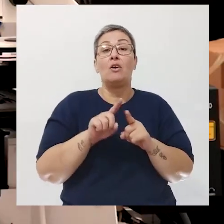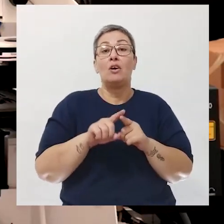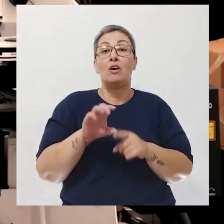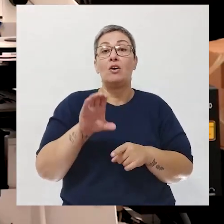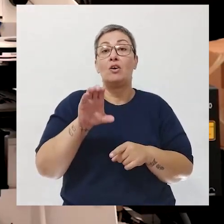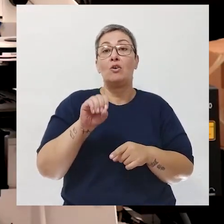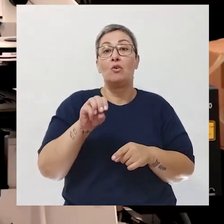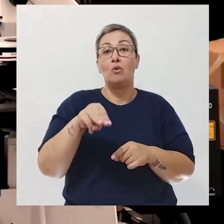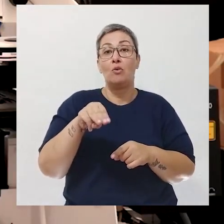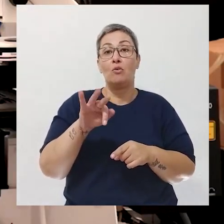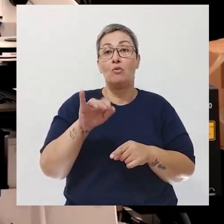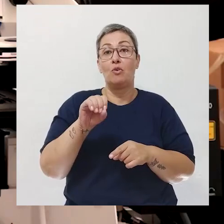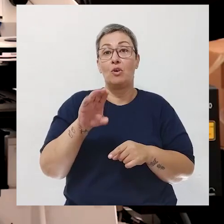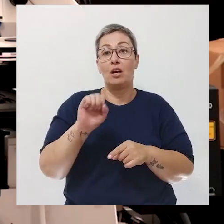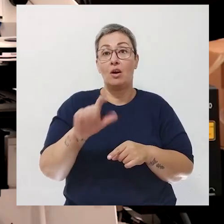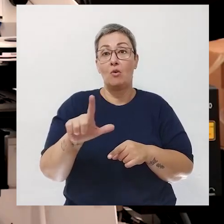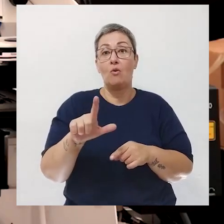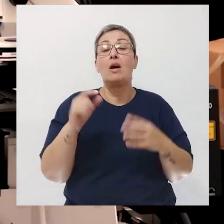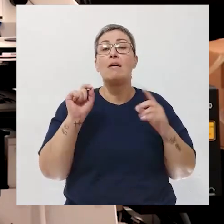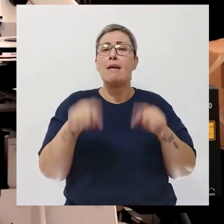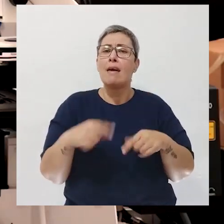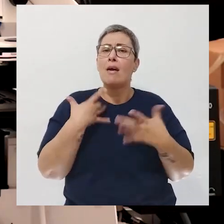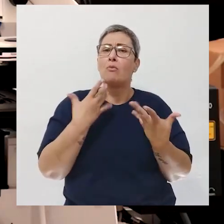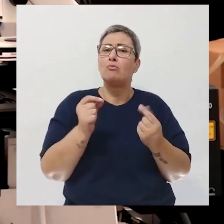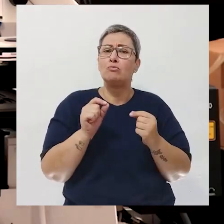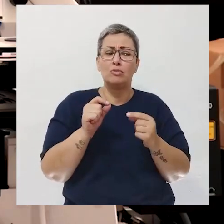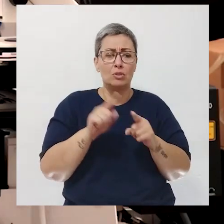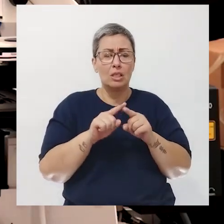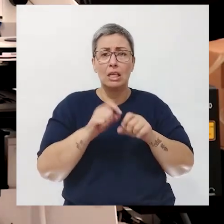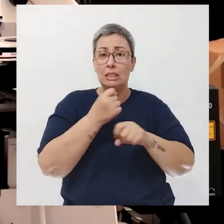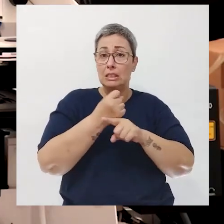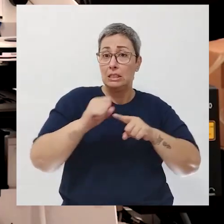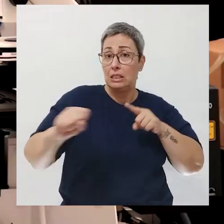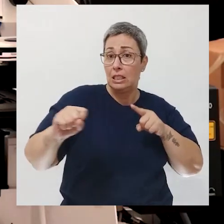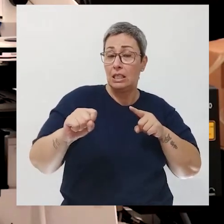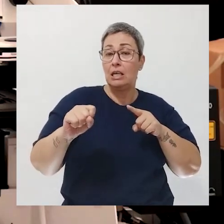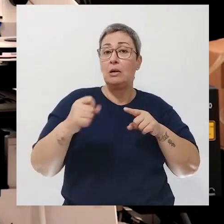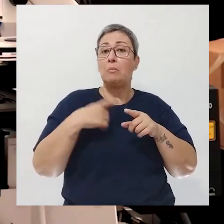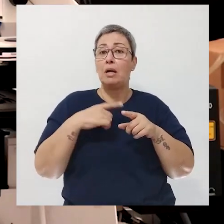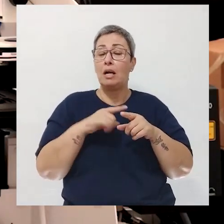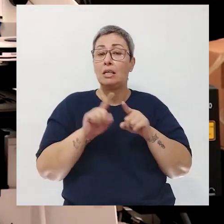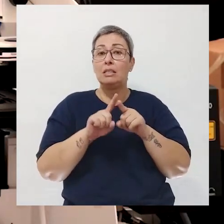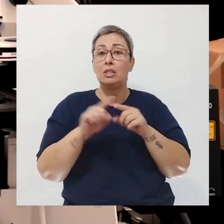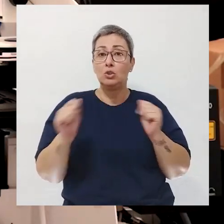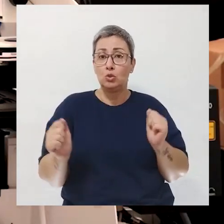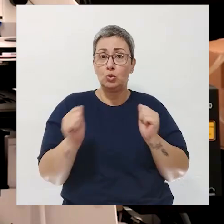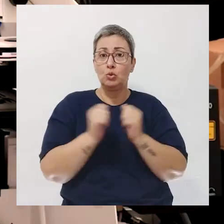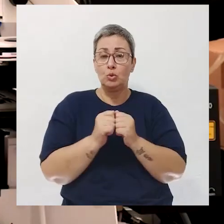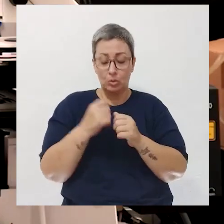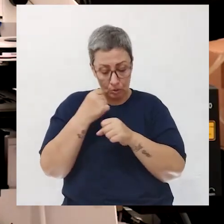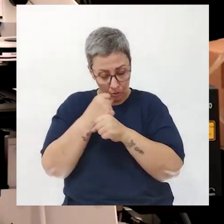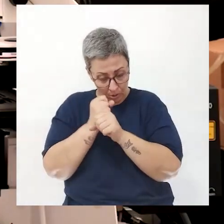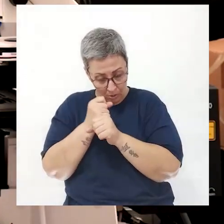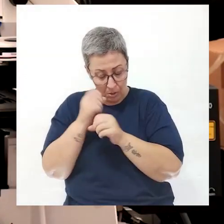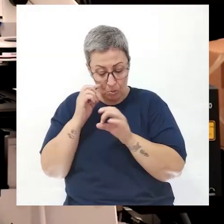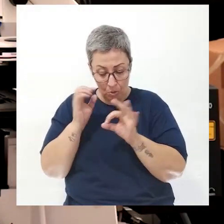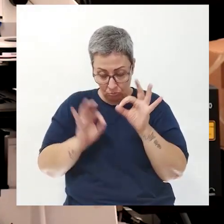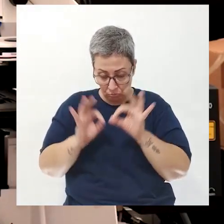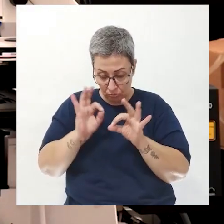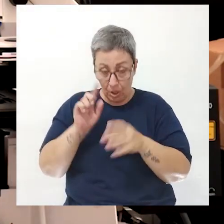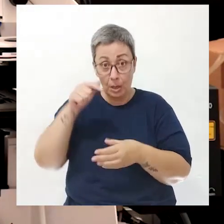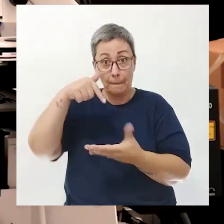aqui é o microscópio confocal, que na verdade ele é um sistema eletrônico integrado, onde aqui o microscópio